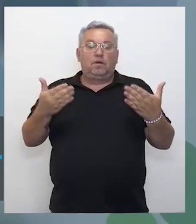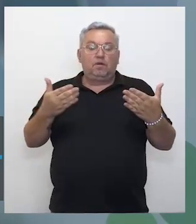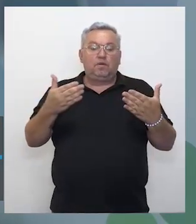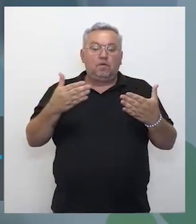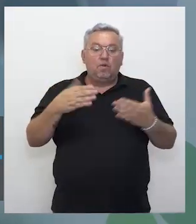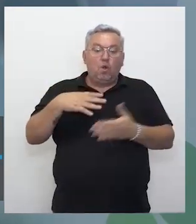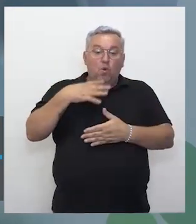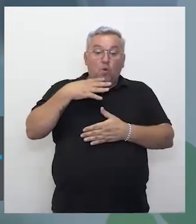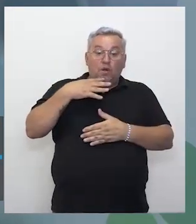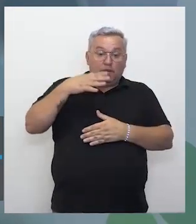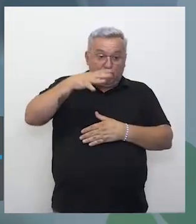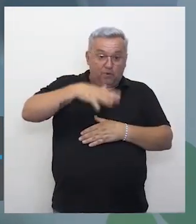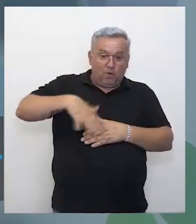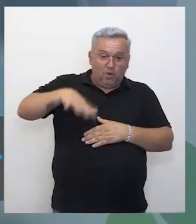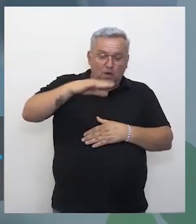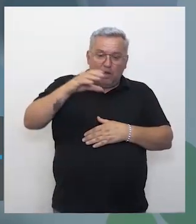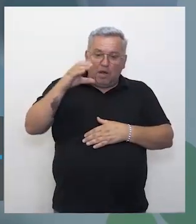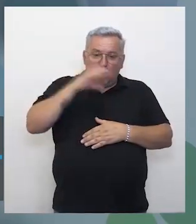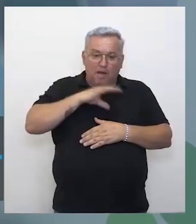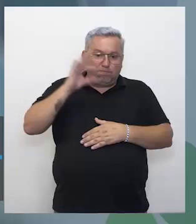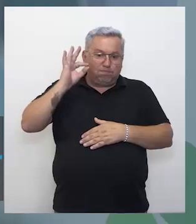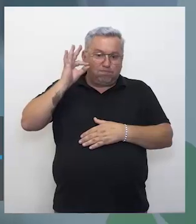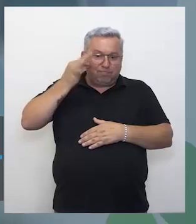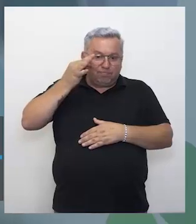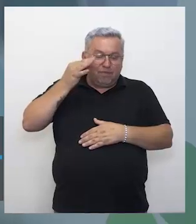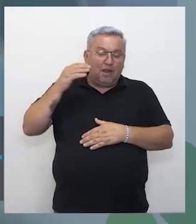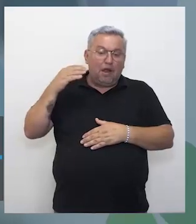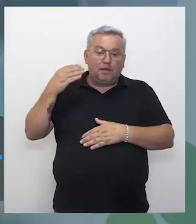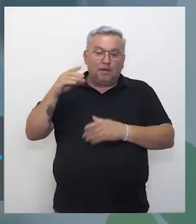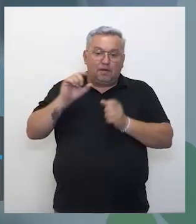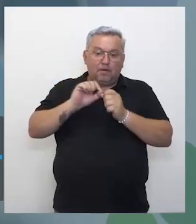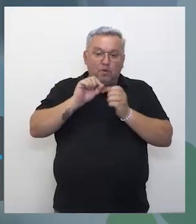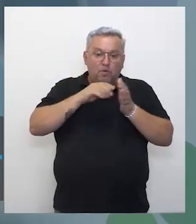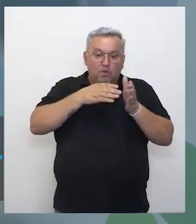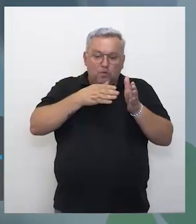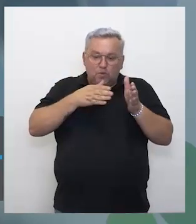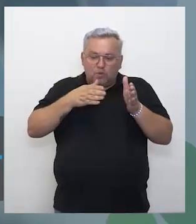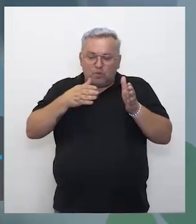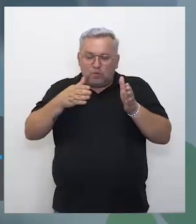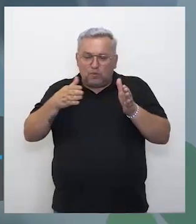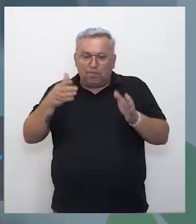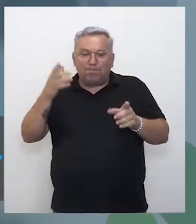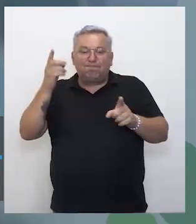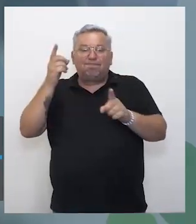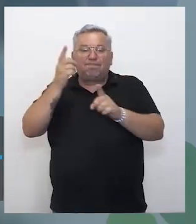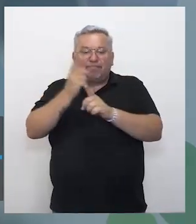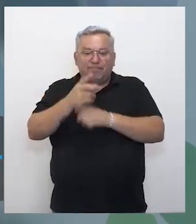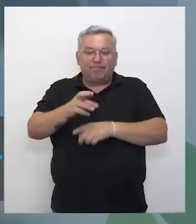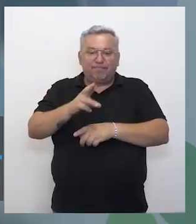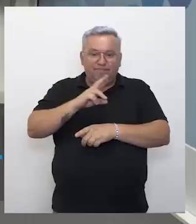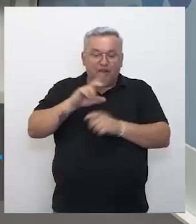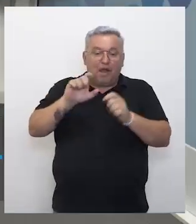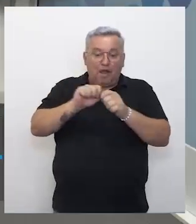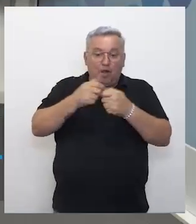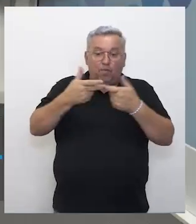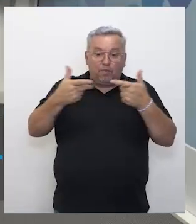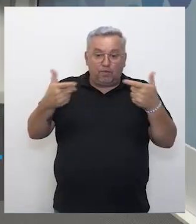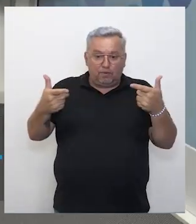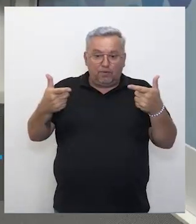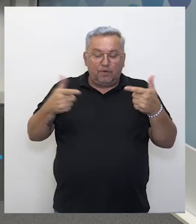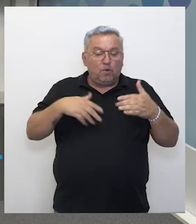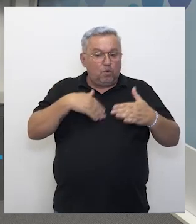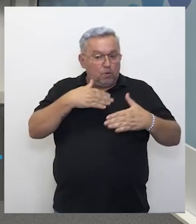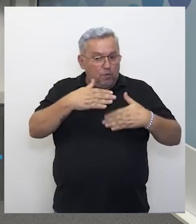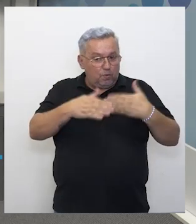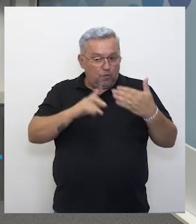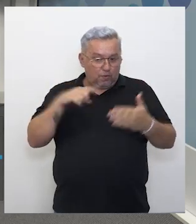comum é imediato, né, a ciência ela produz um conhecimento que é um achado. É um produto de um processo